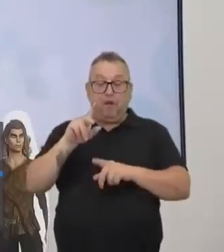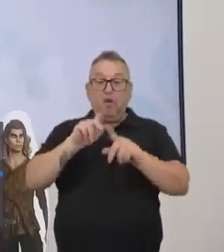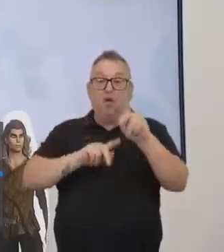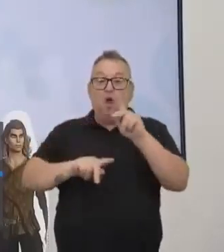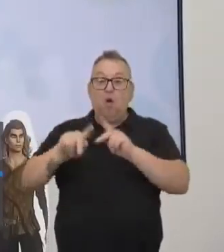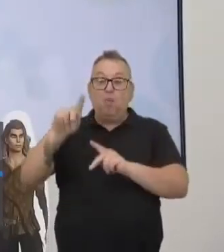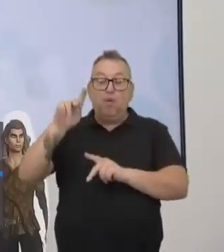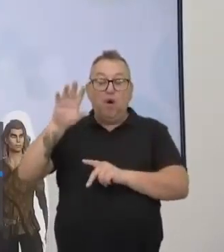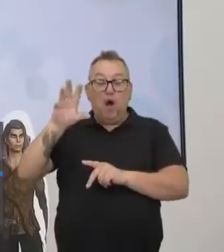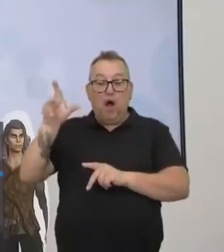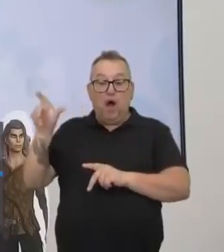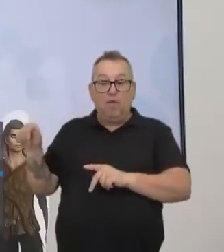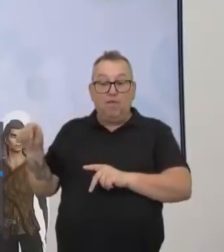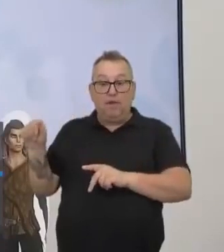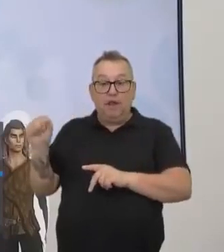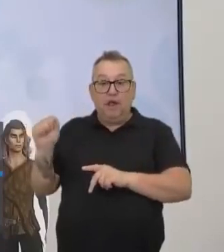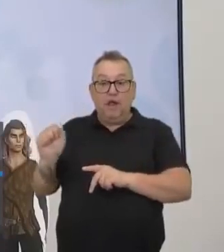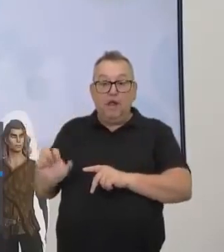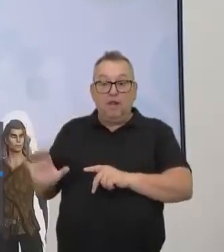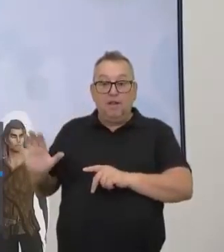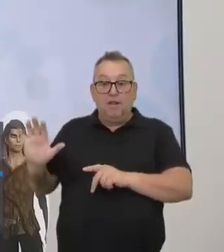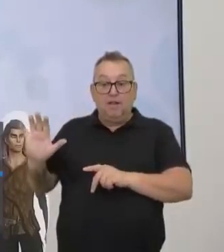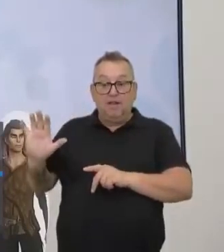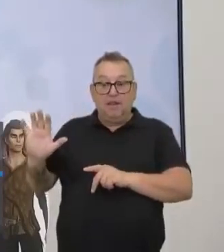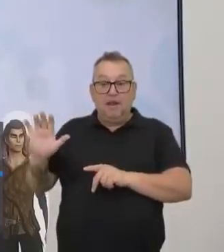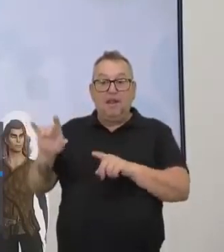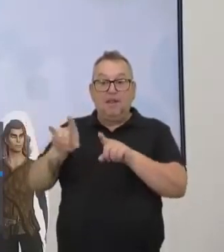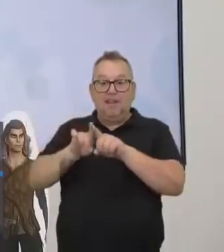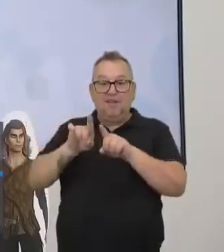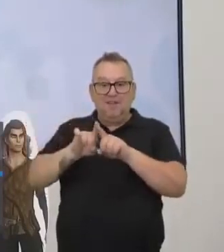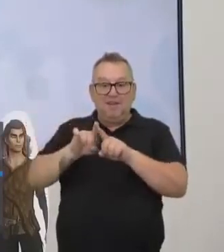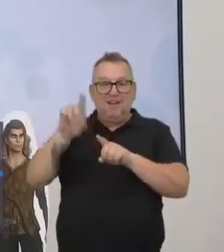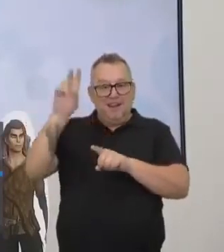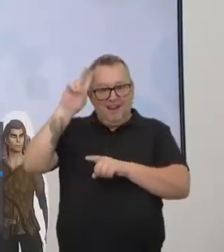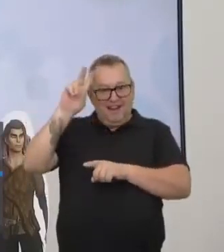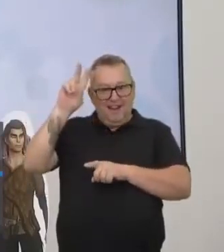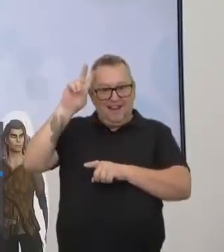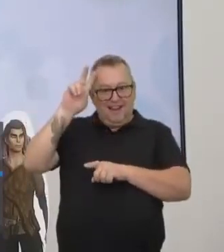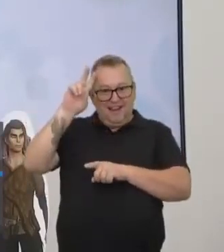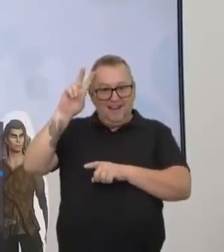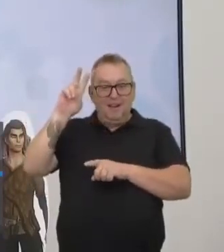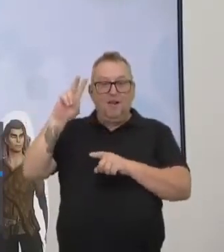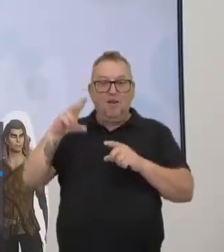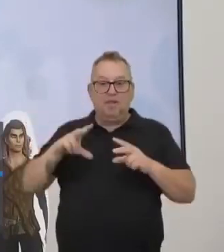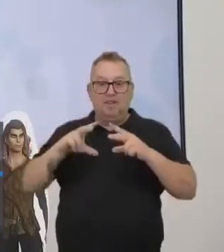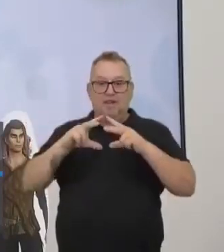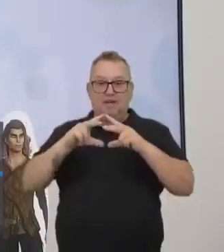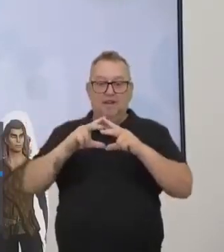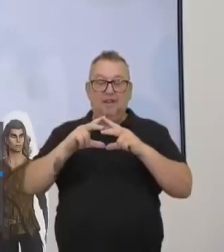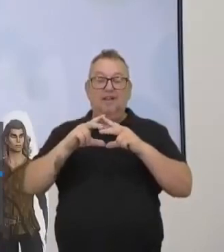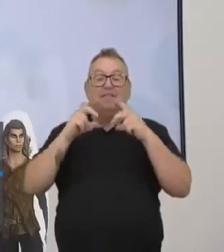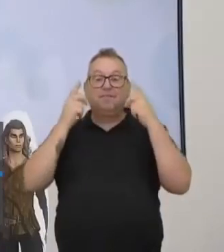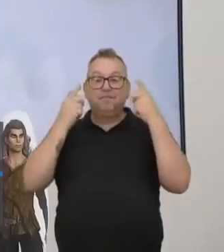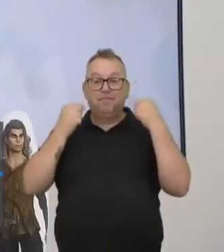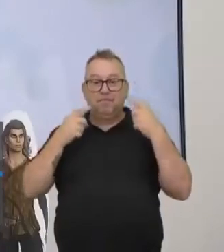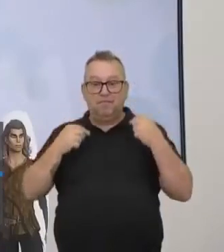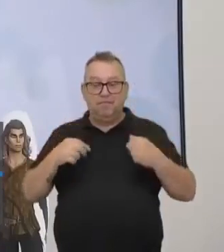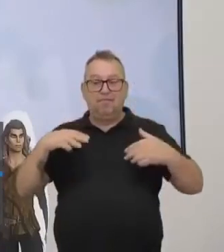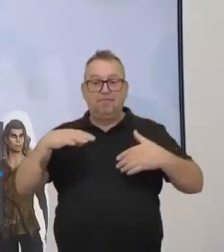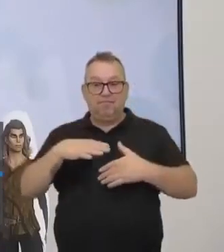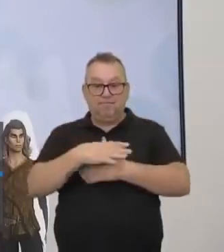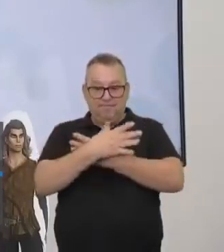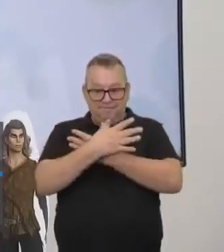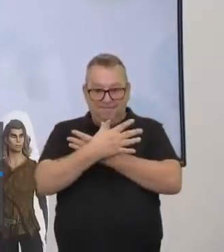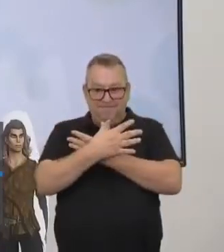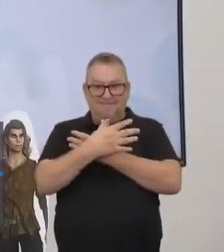África, Ásia, nós conseguimos ver os povos da América, lembram? Os incas, maias e astecas. E agora a gente partiu para um novo